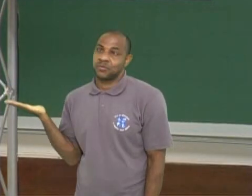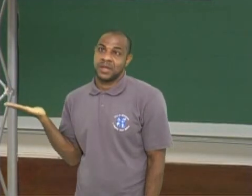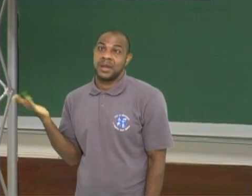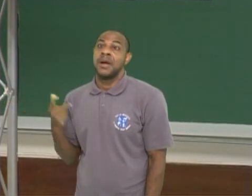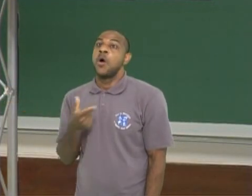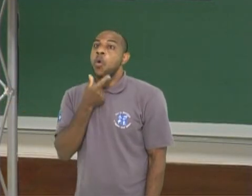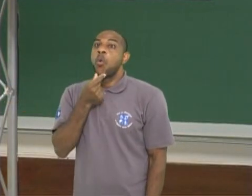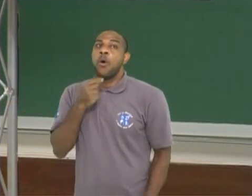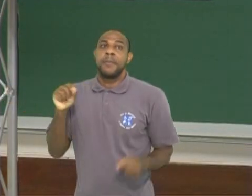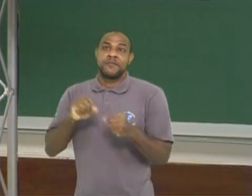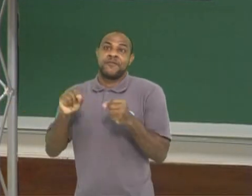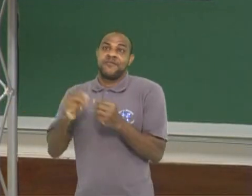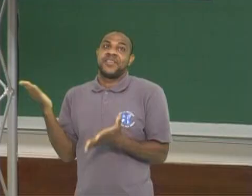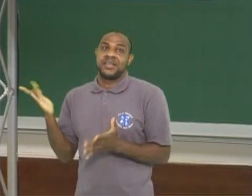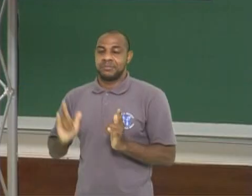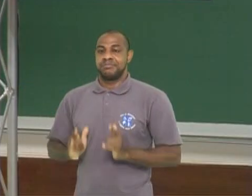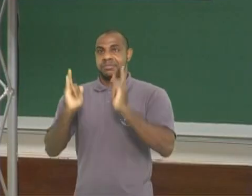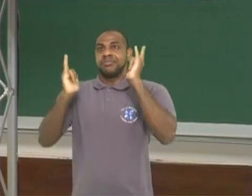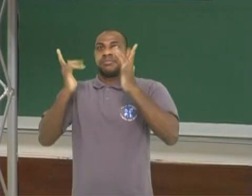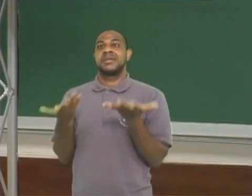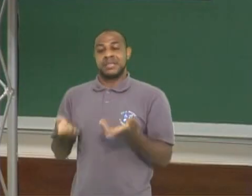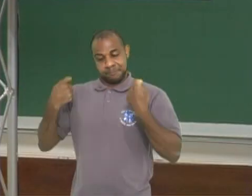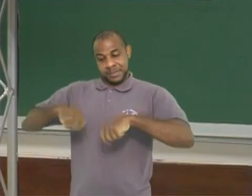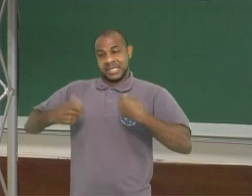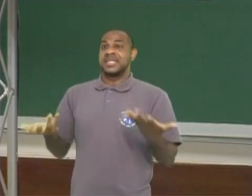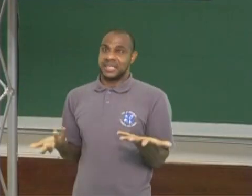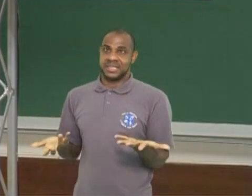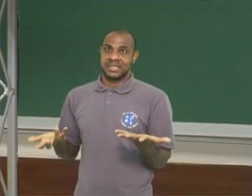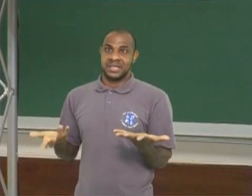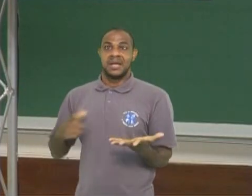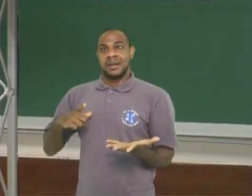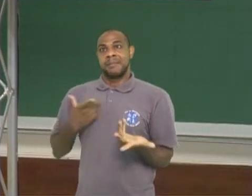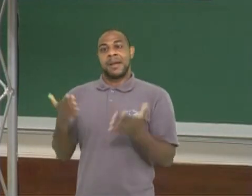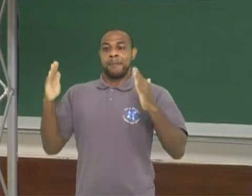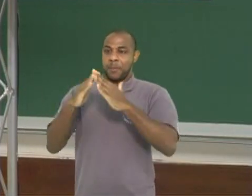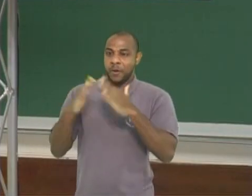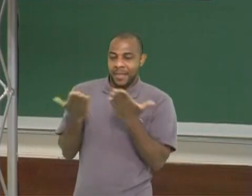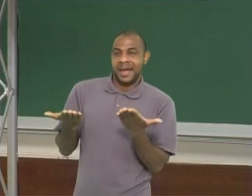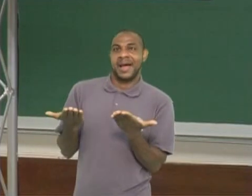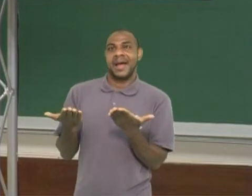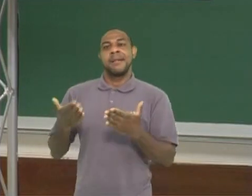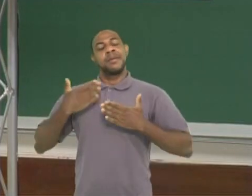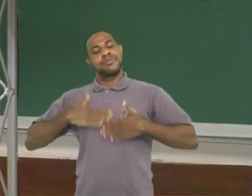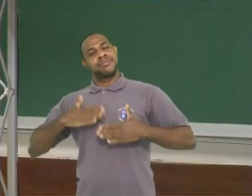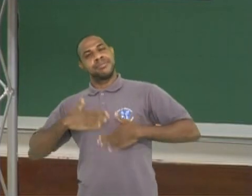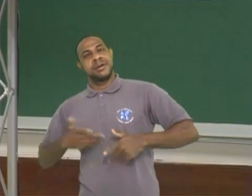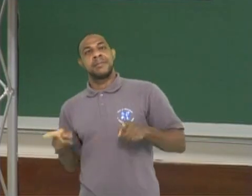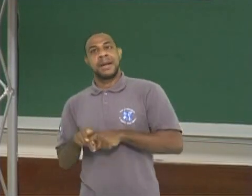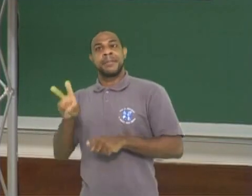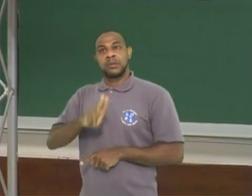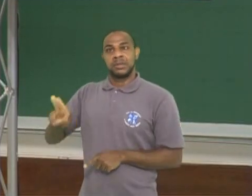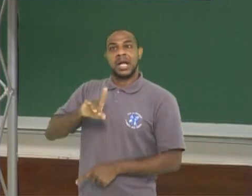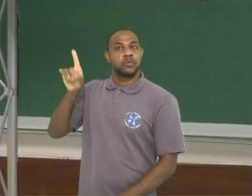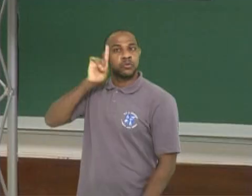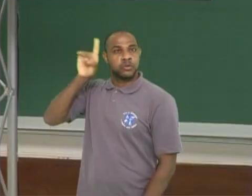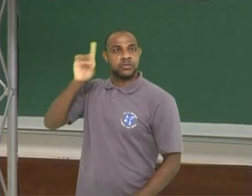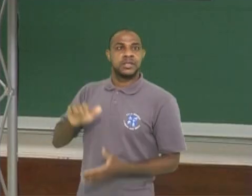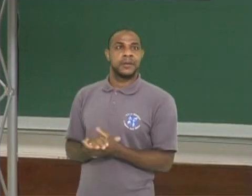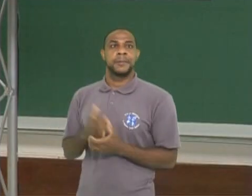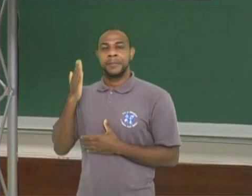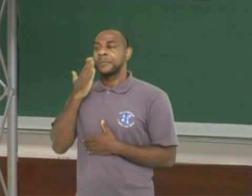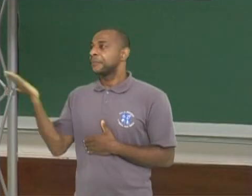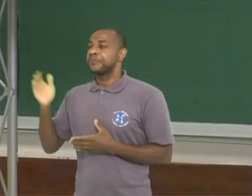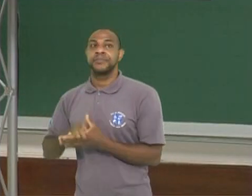constrói para a sua comodidade, para as suas necessidades, para o seu conforto, para estar utilizando ali no dia a dia. E